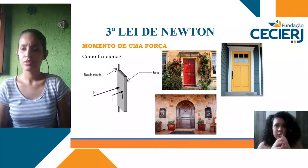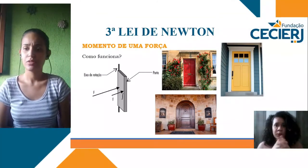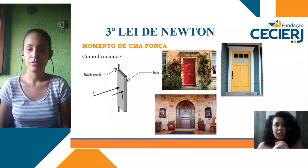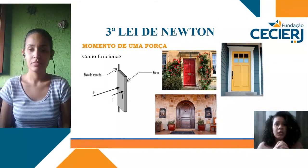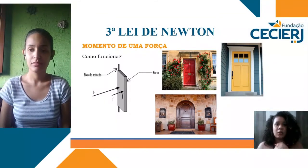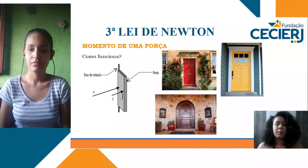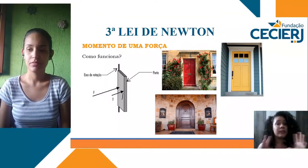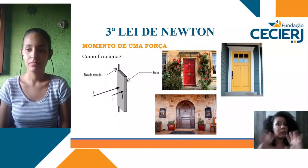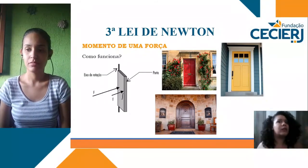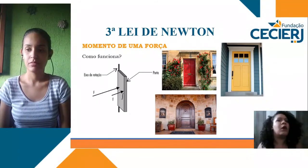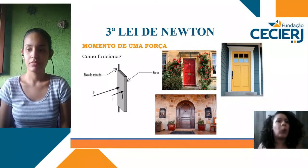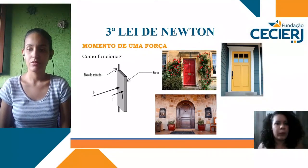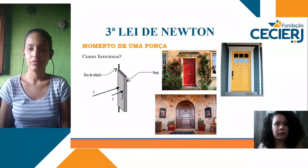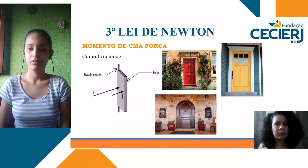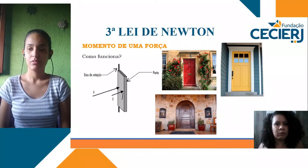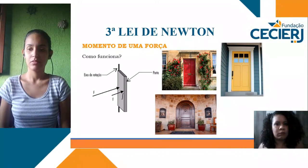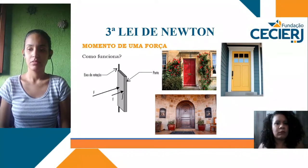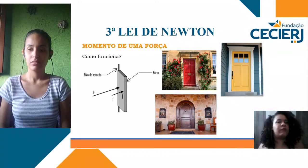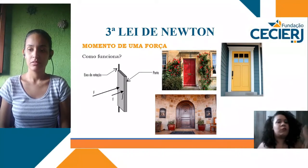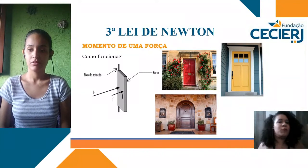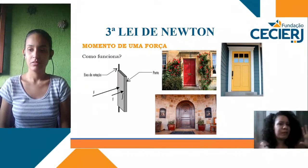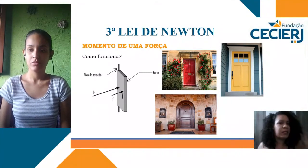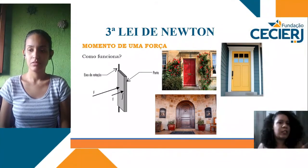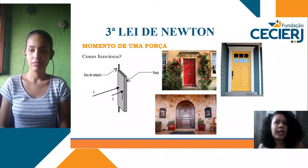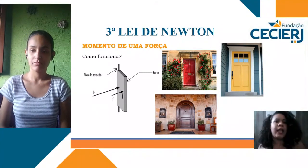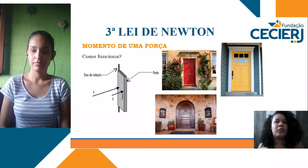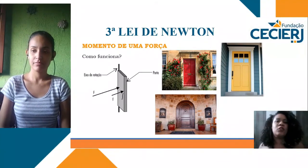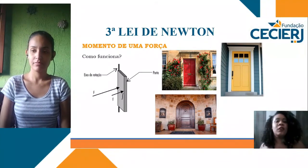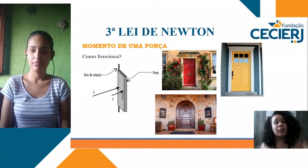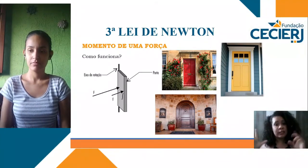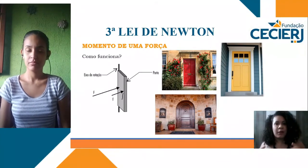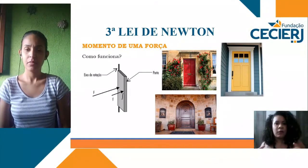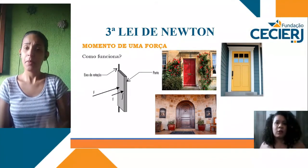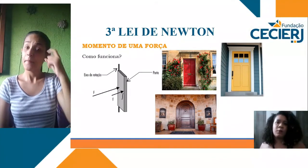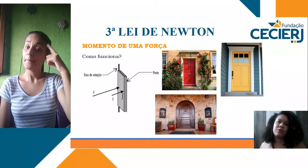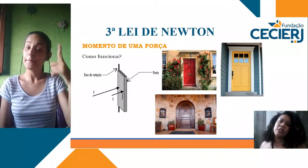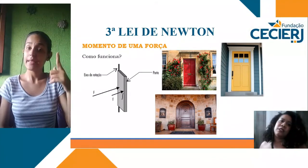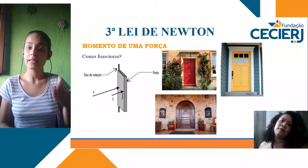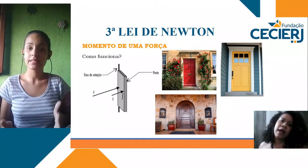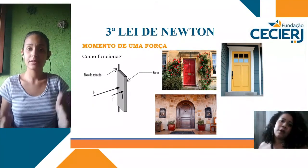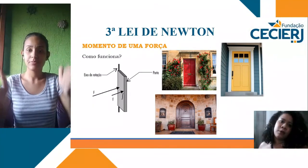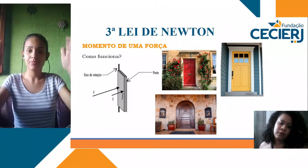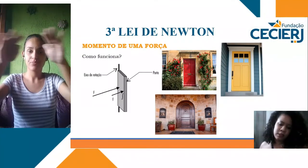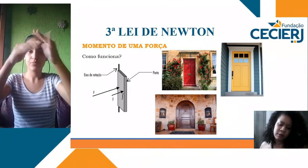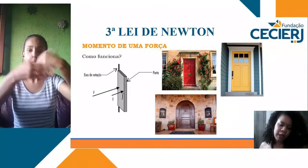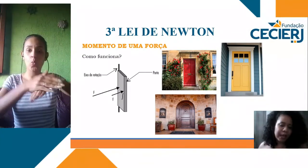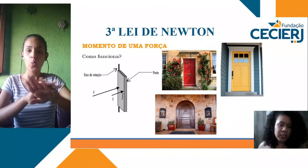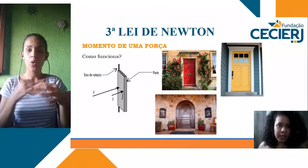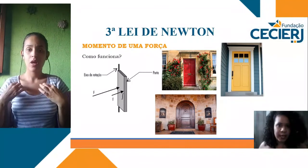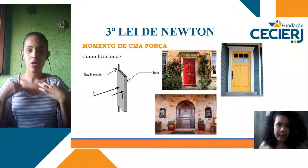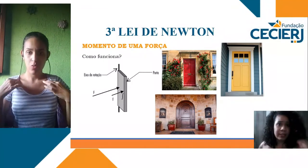quando o corpo é muito pequenininho. Pensa no guarda-roupa, né? Vários memes aí na internet. Você pega o guarda-roupa e você tenta andar com ele, você